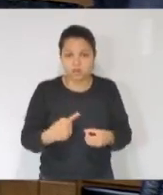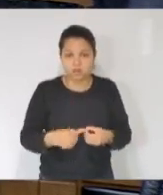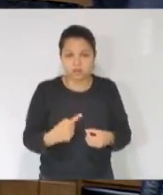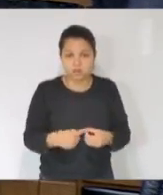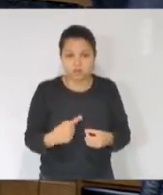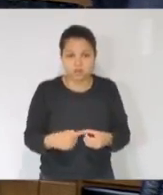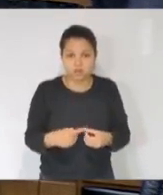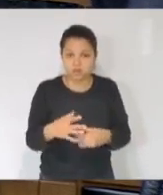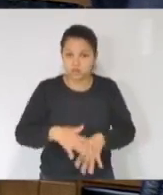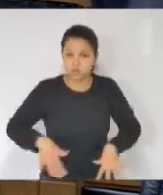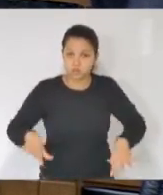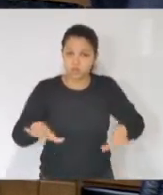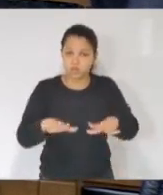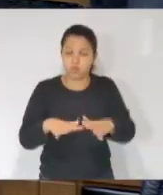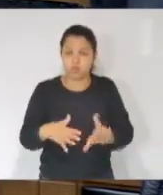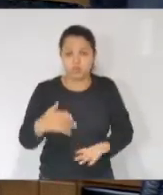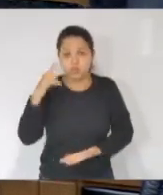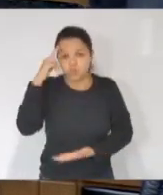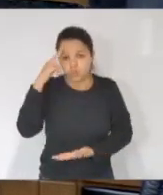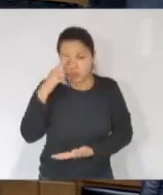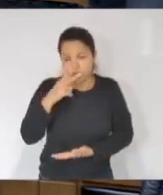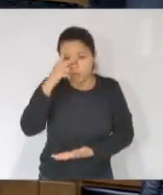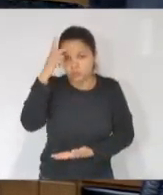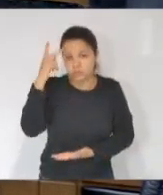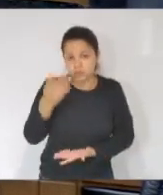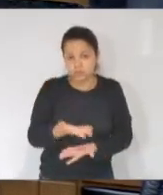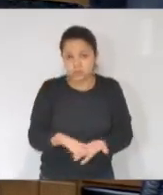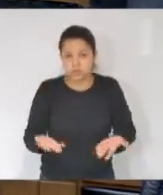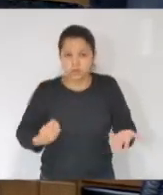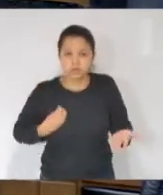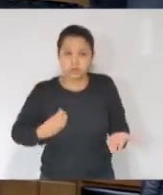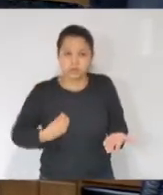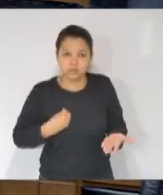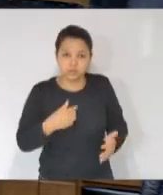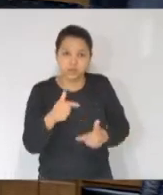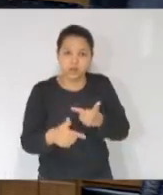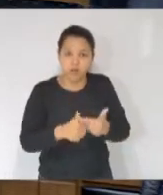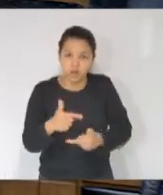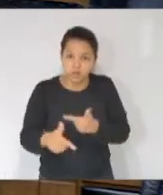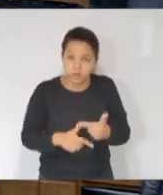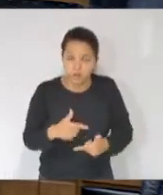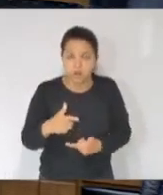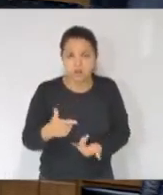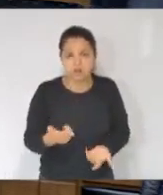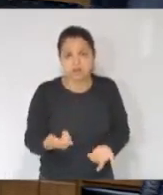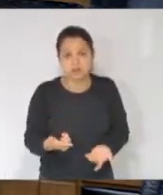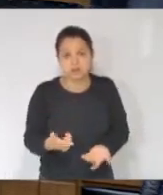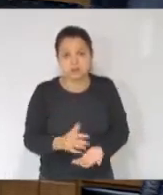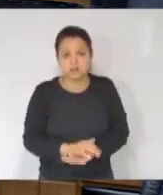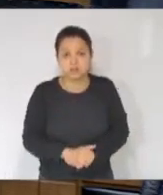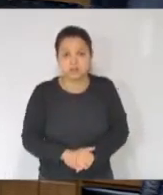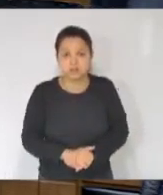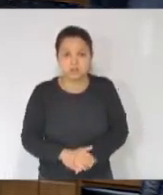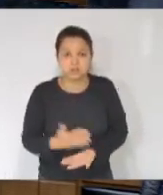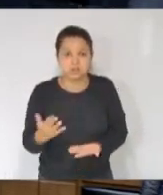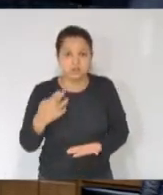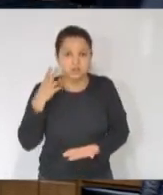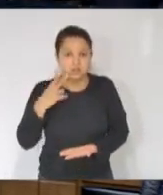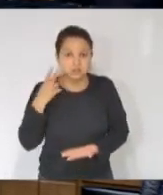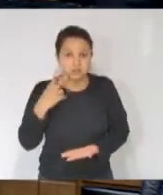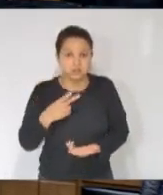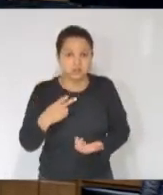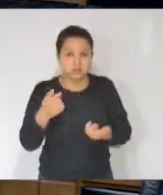com todo o sonho das pessoas que lá vivem, que lá produzem. E, como bem o vereador Chico